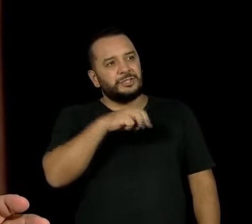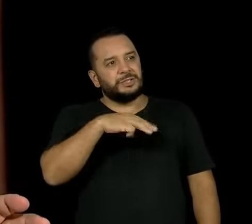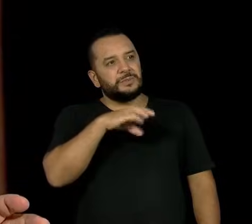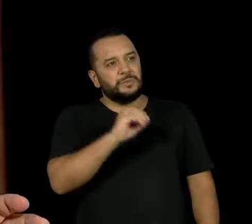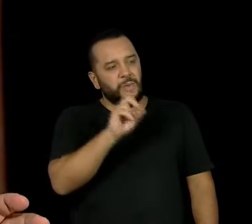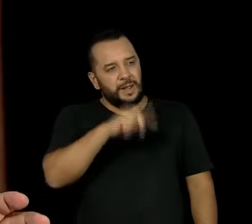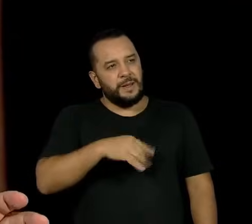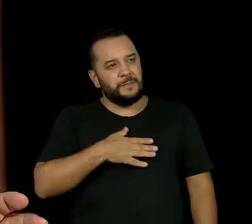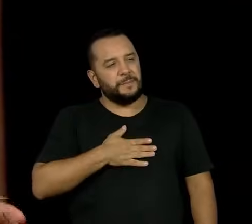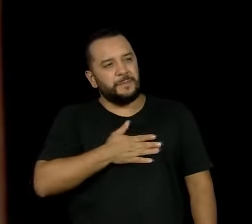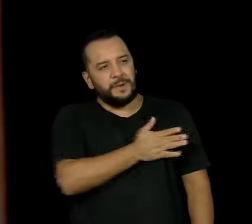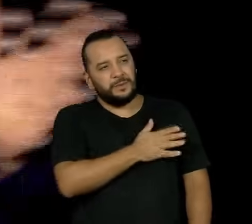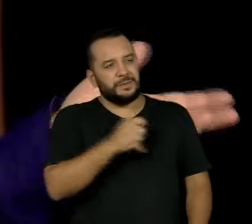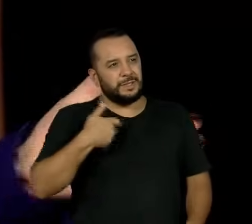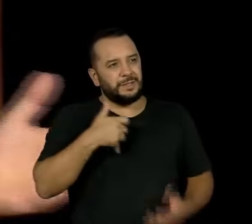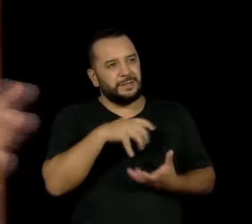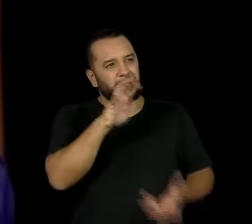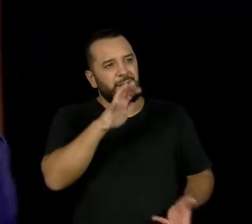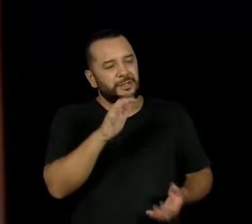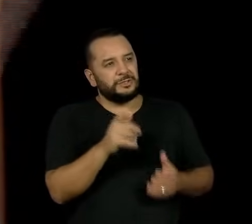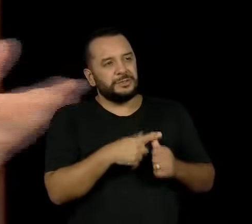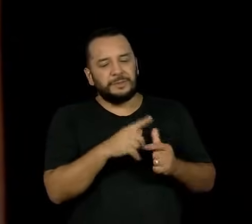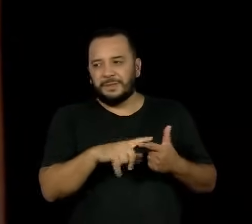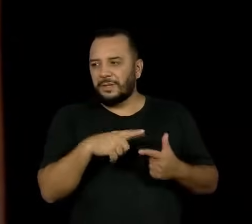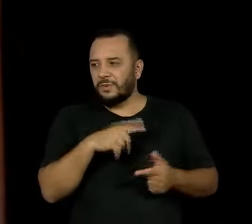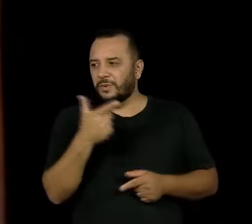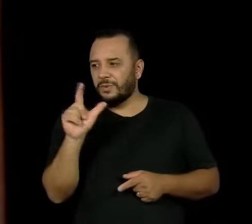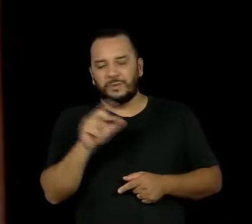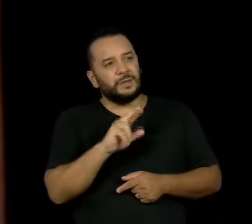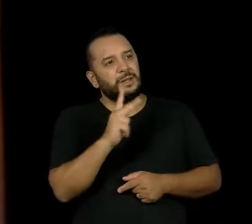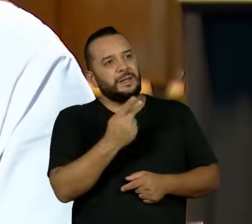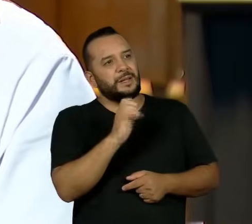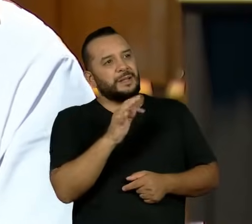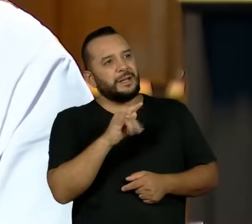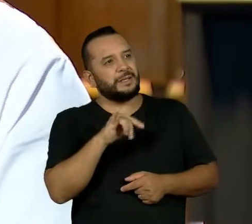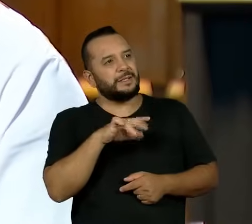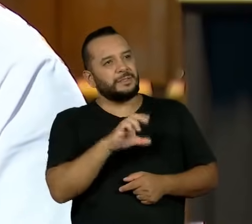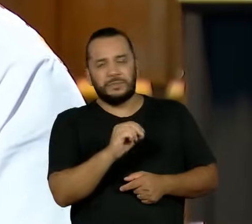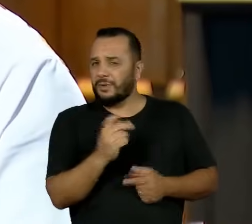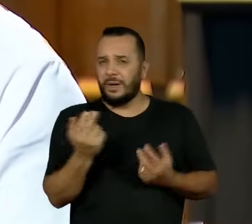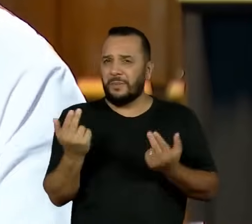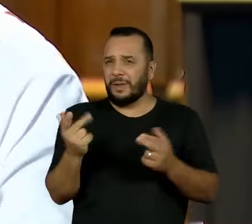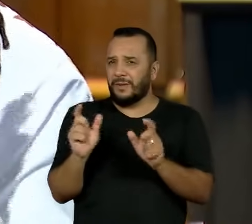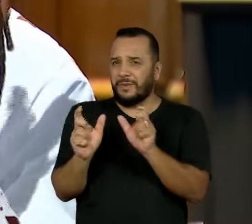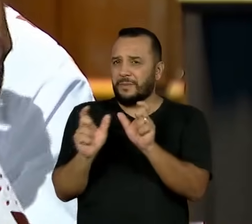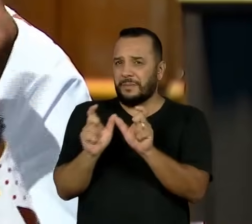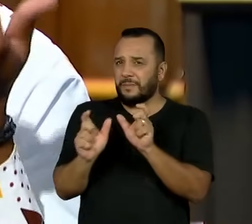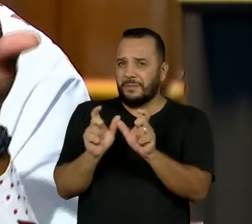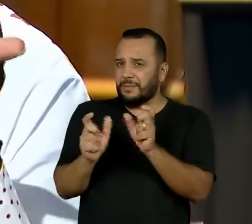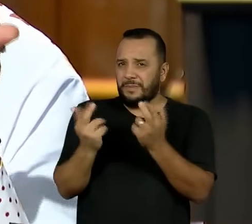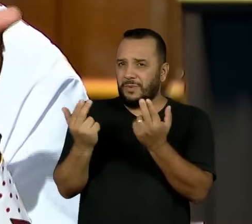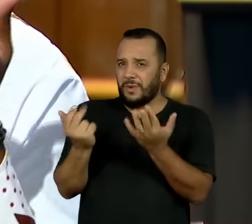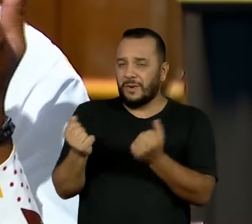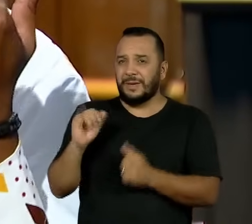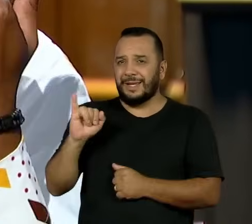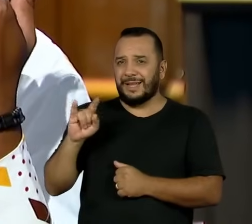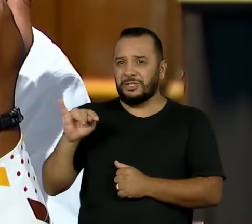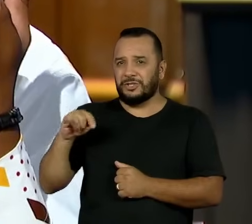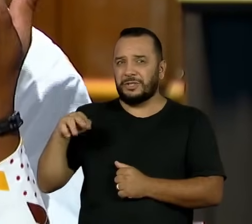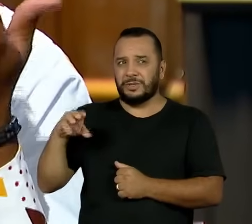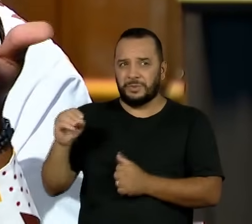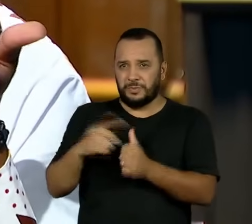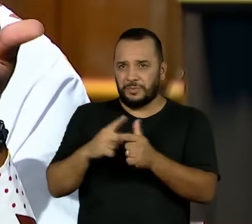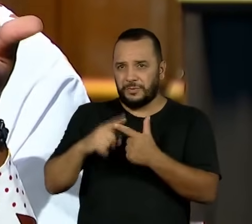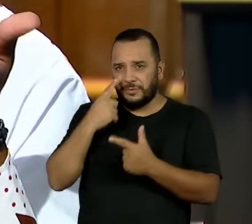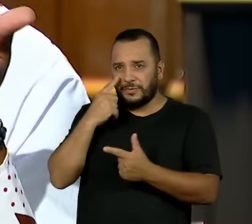Que diferença que tem para etarismo ou outras palavras? Nenhuma. Então, se falar idadismo, se